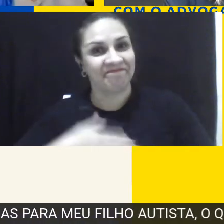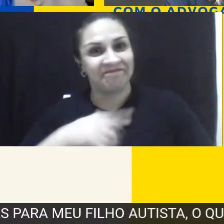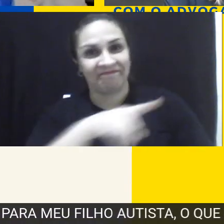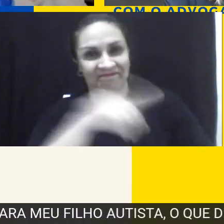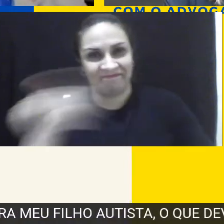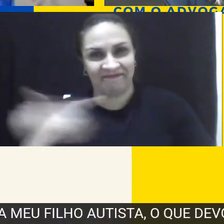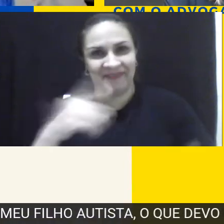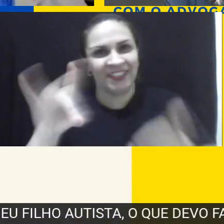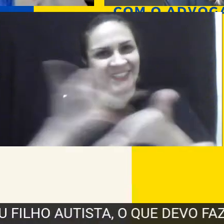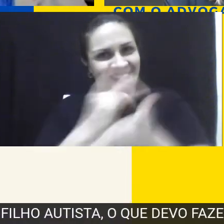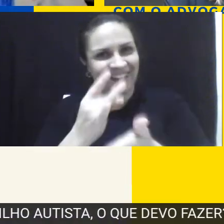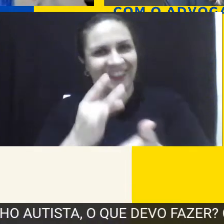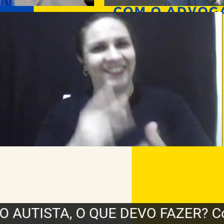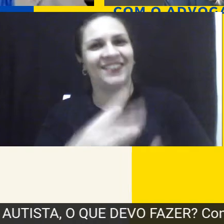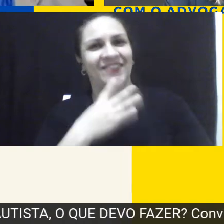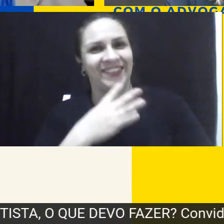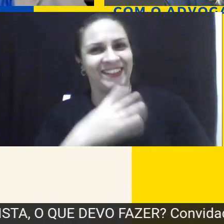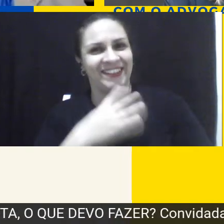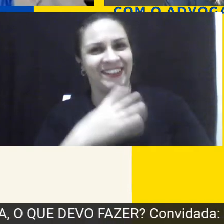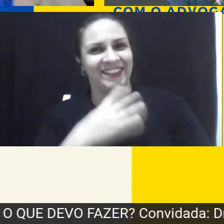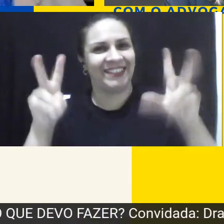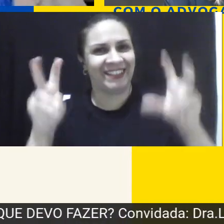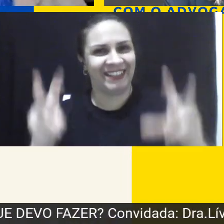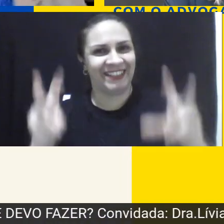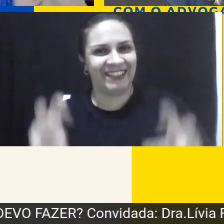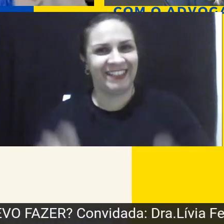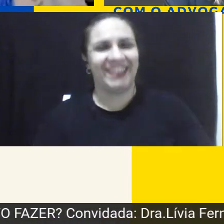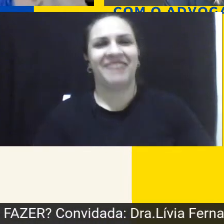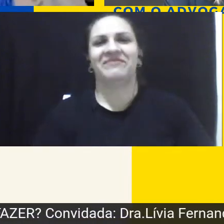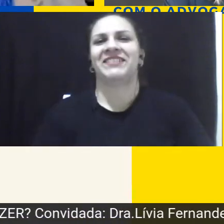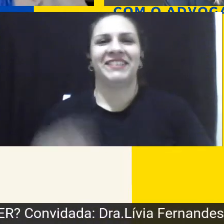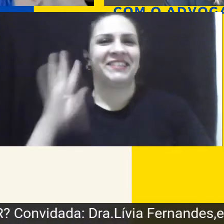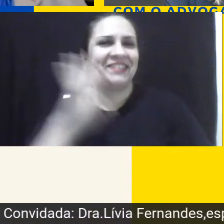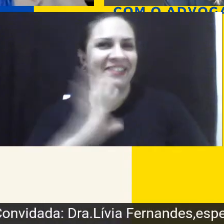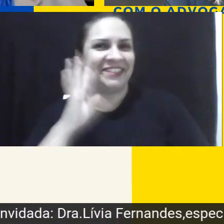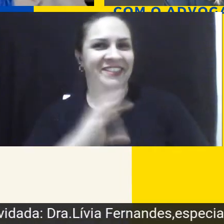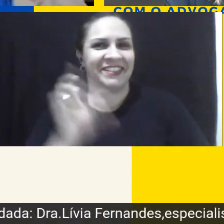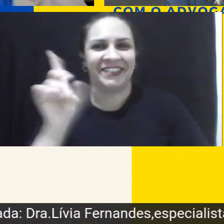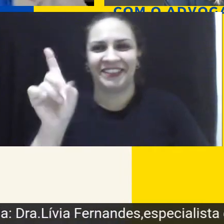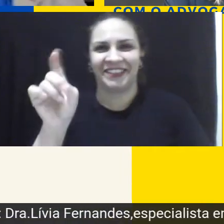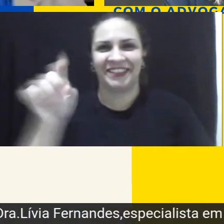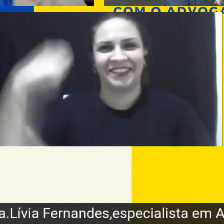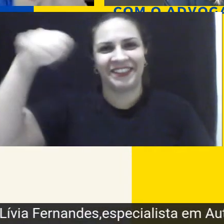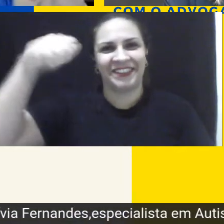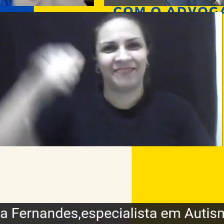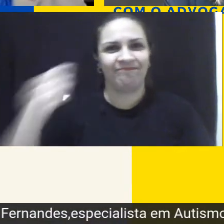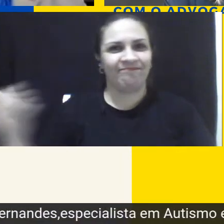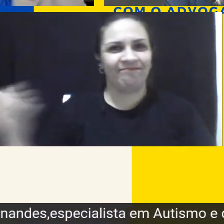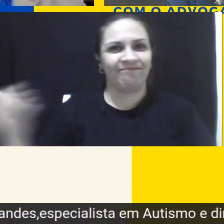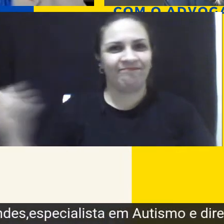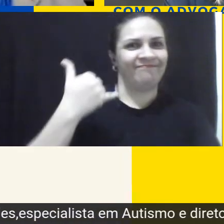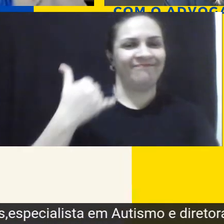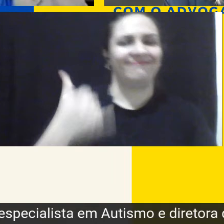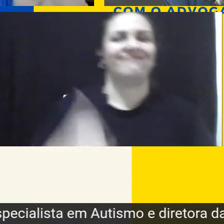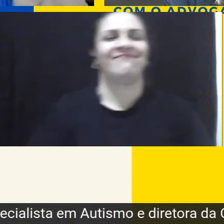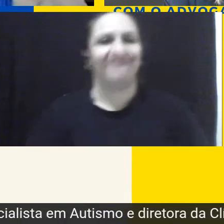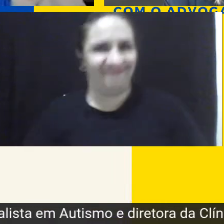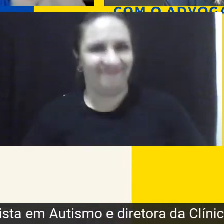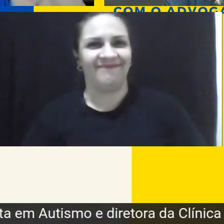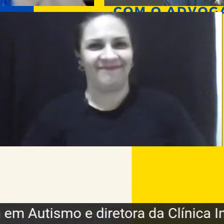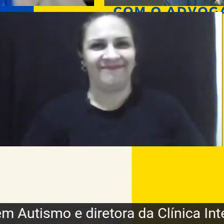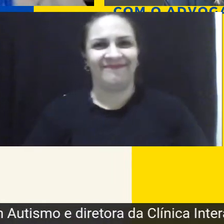se inscrevessem, né, no nosso canal. Aperta lá o sininho, porque quando tiver uma live, vocês já ficam sabendo, né?